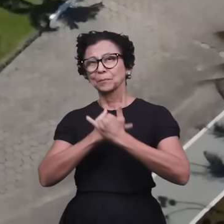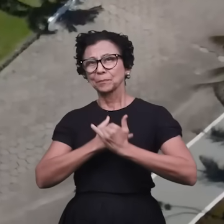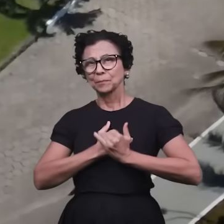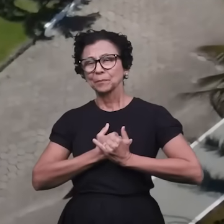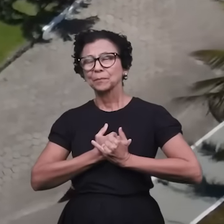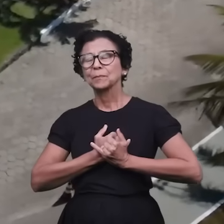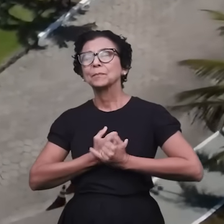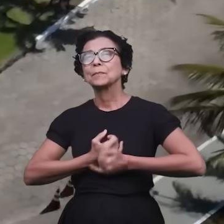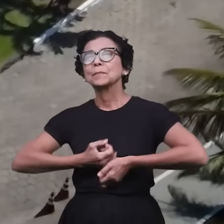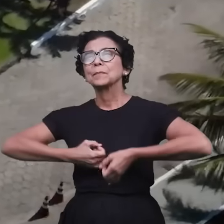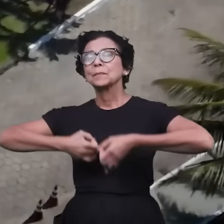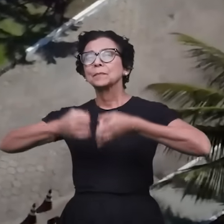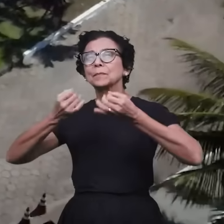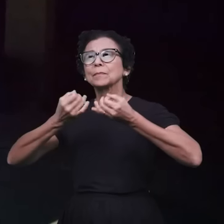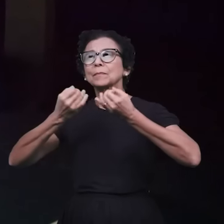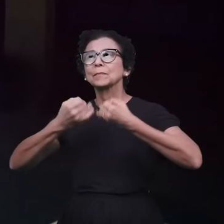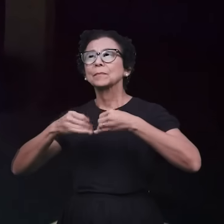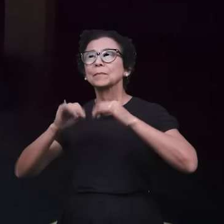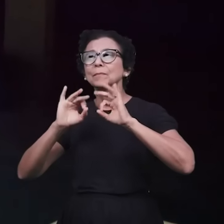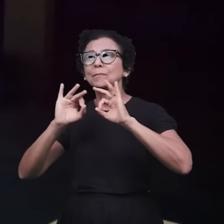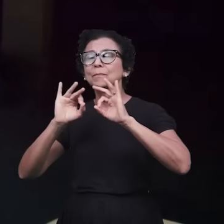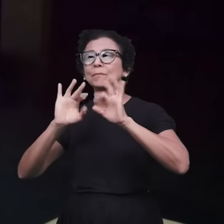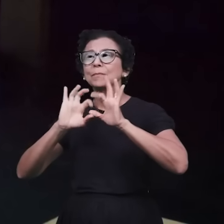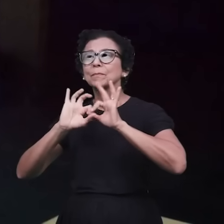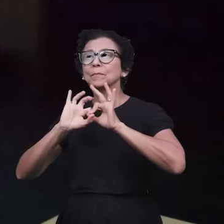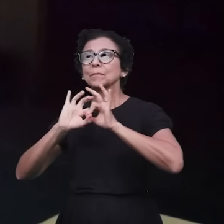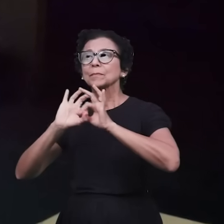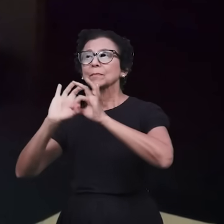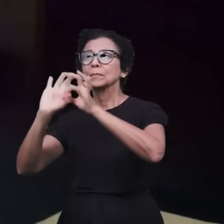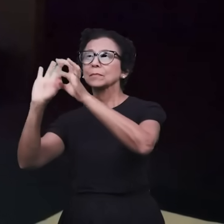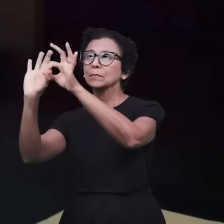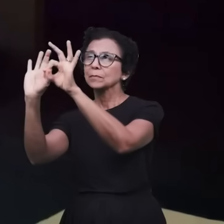e uma plena